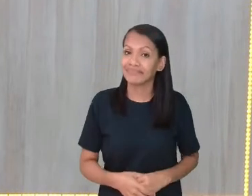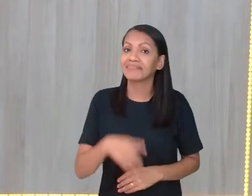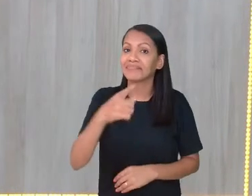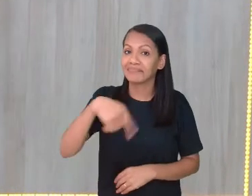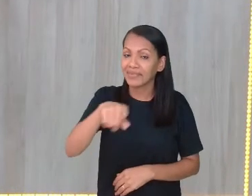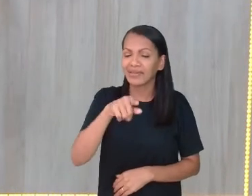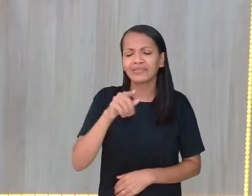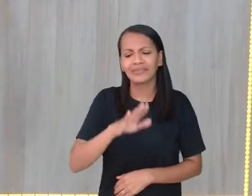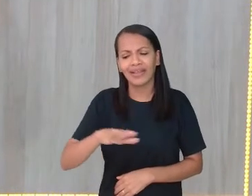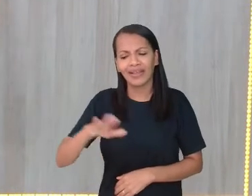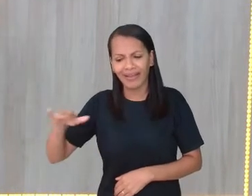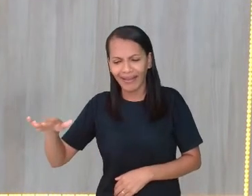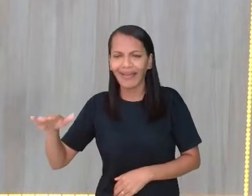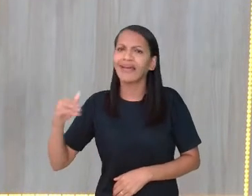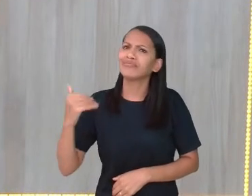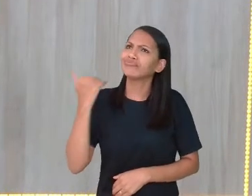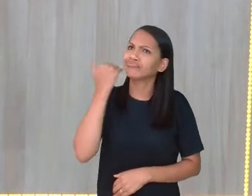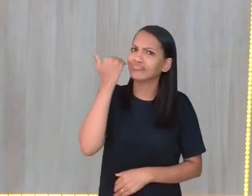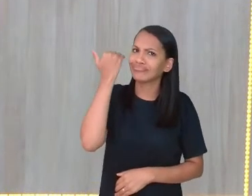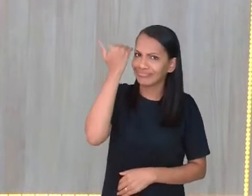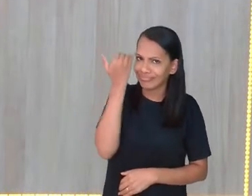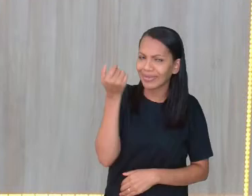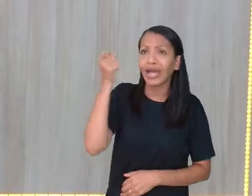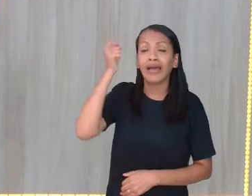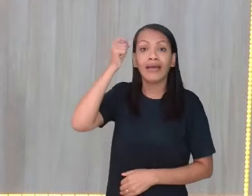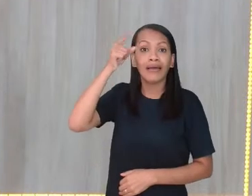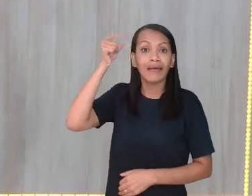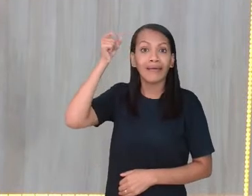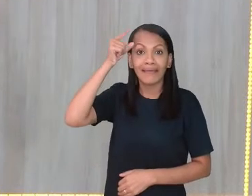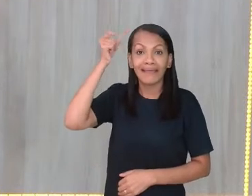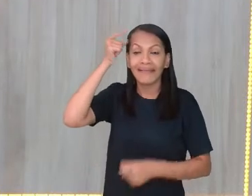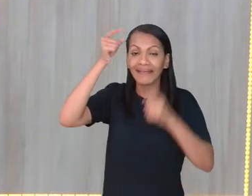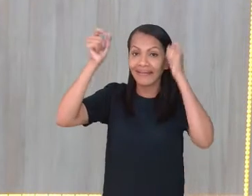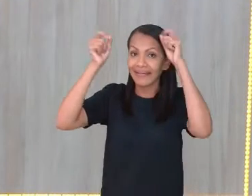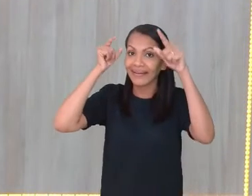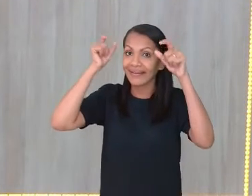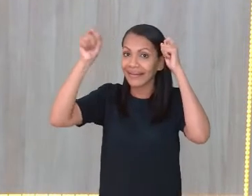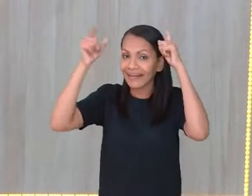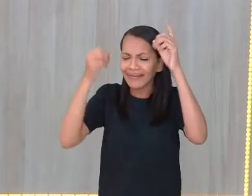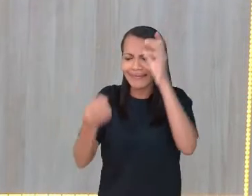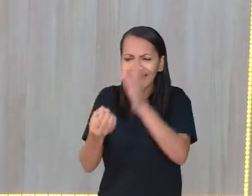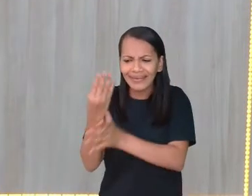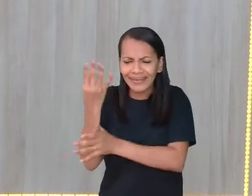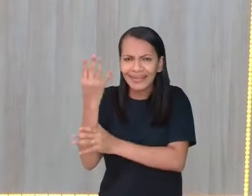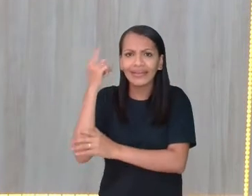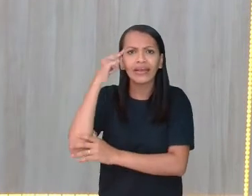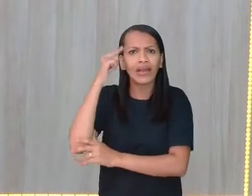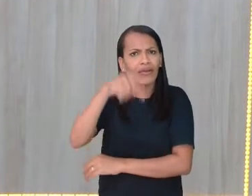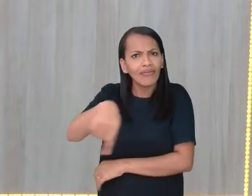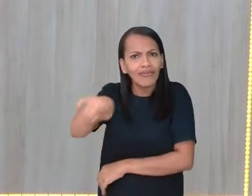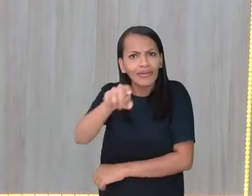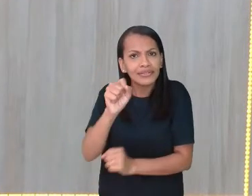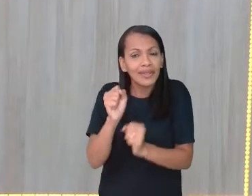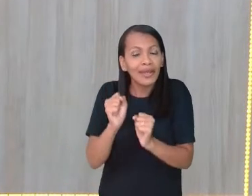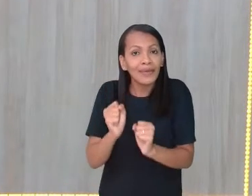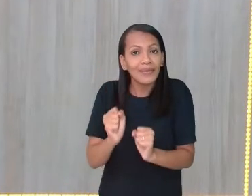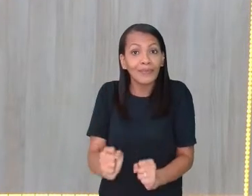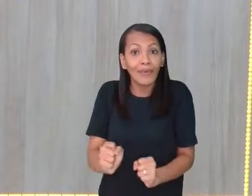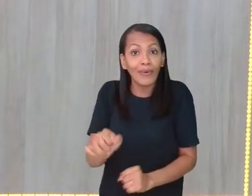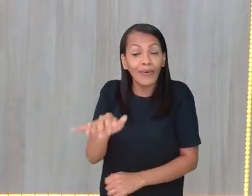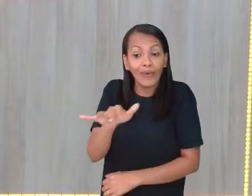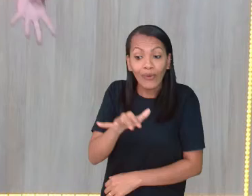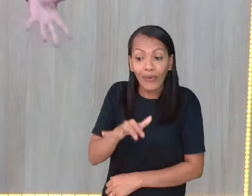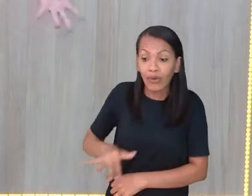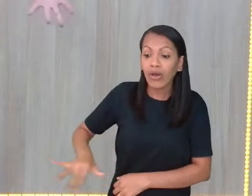Quando a gente é pequeno, né, tem muito mais, essa criatividade dela fica muito mais aguçada. Então, vocês podem, através desse